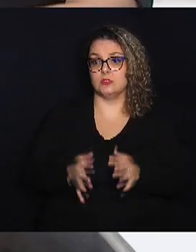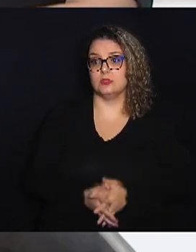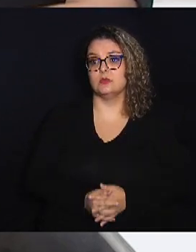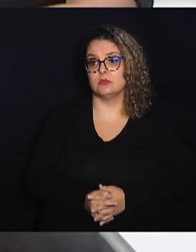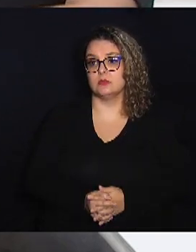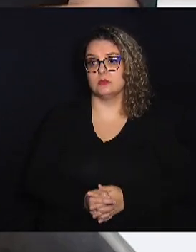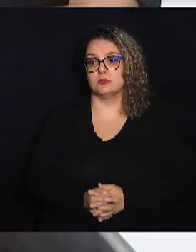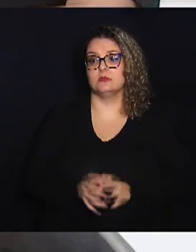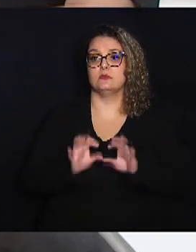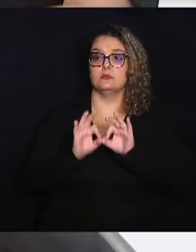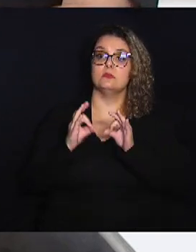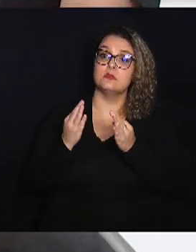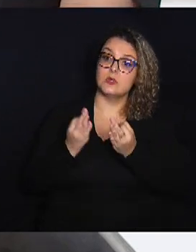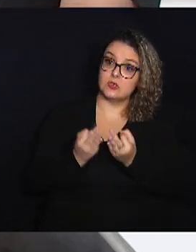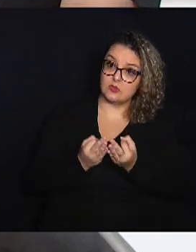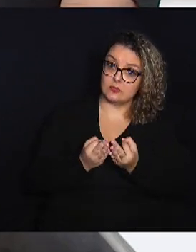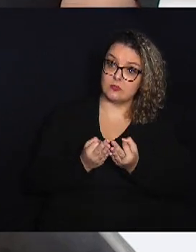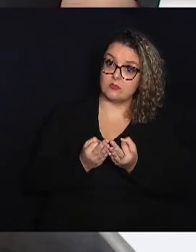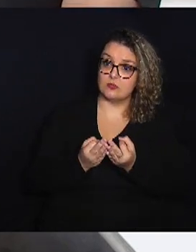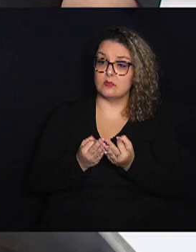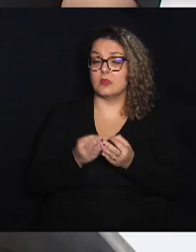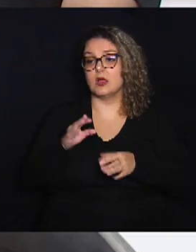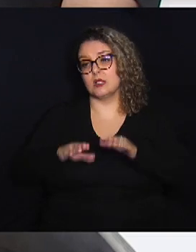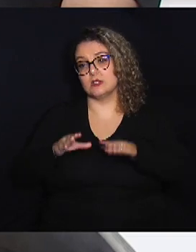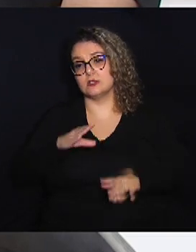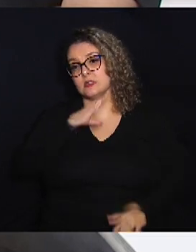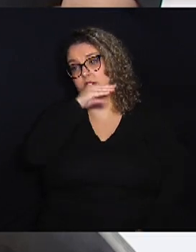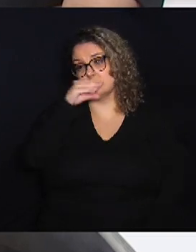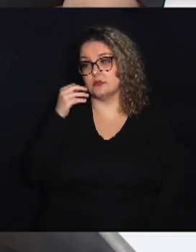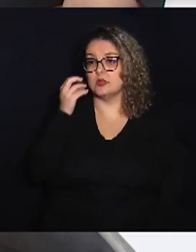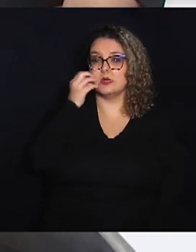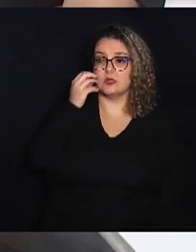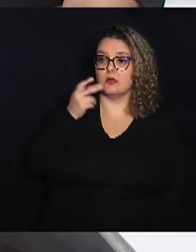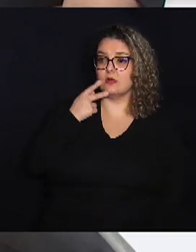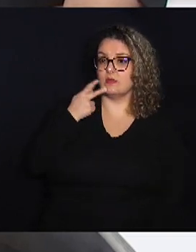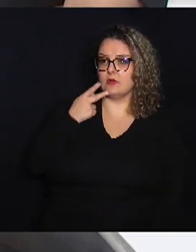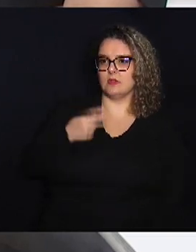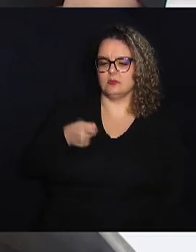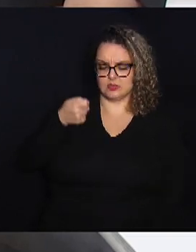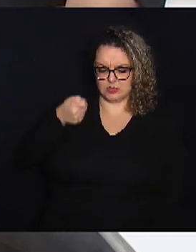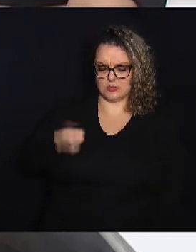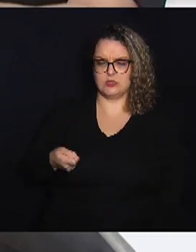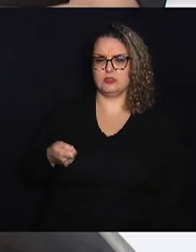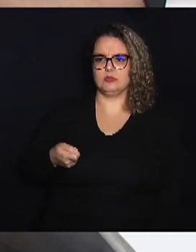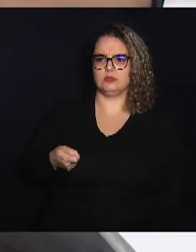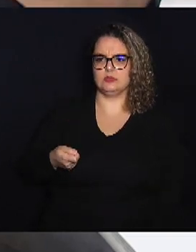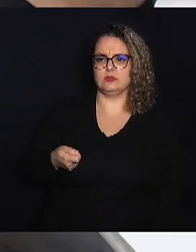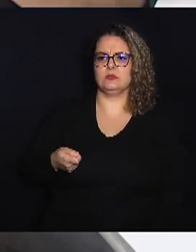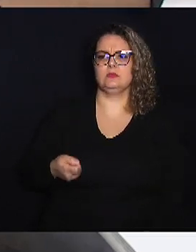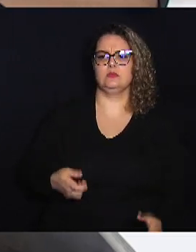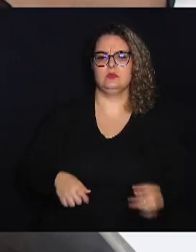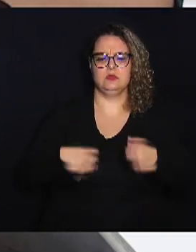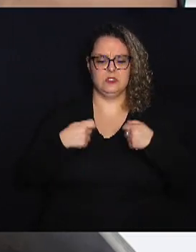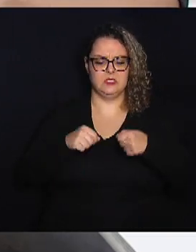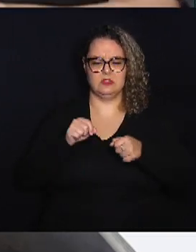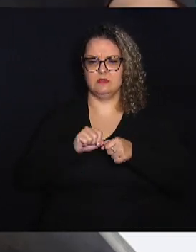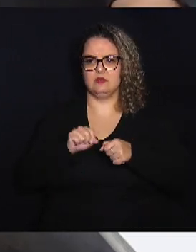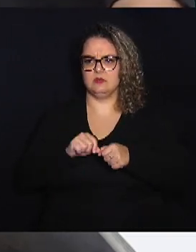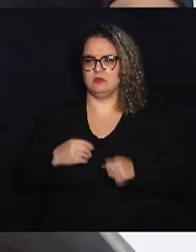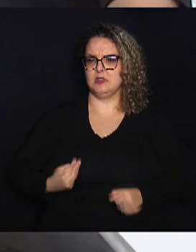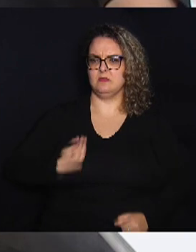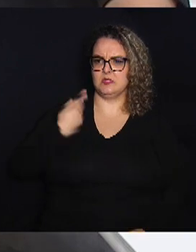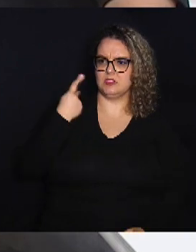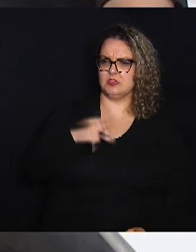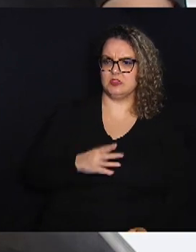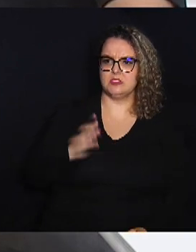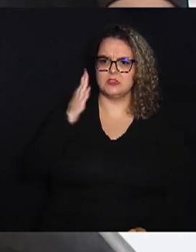para a família. Por vezes o adolescente, André, ele fala com muita convicção aquilo que ele precisa fazer para a vida dele, ele